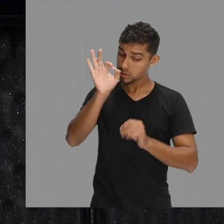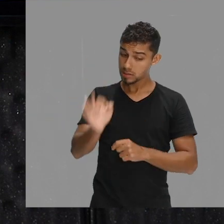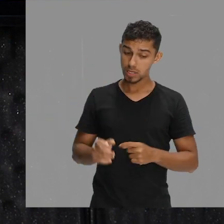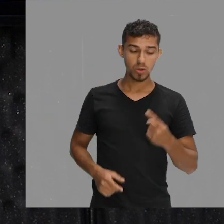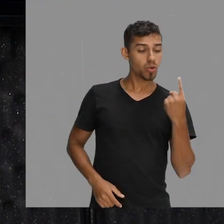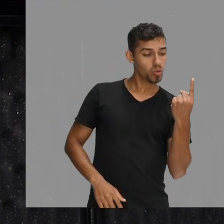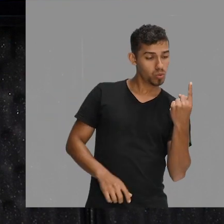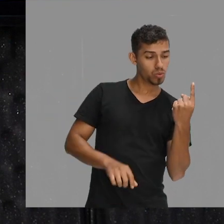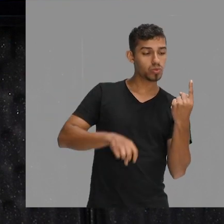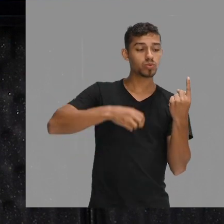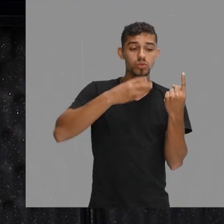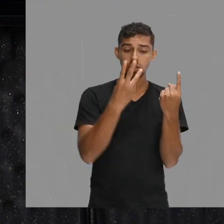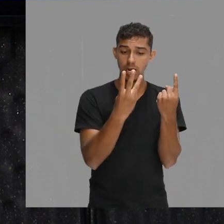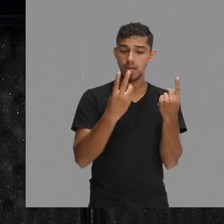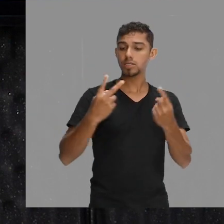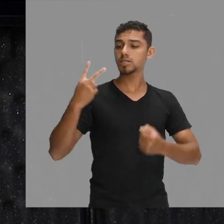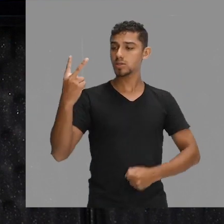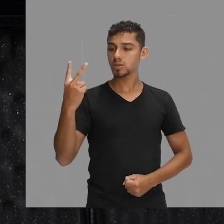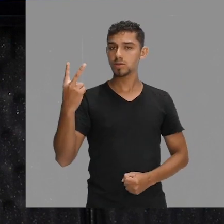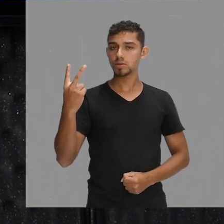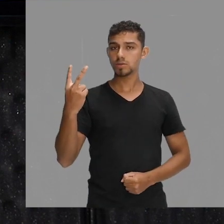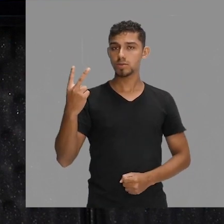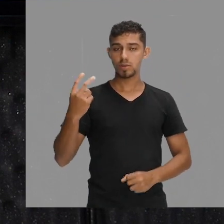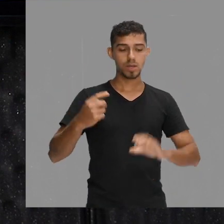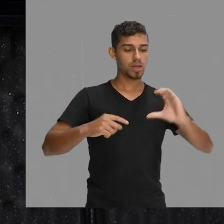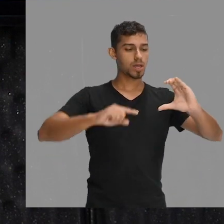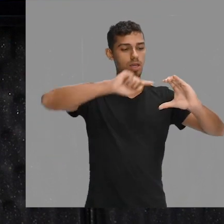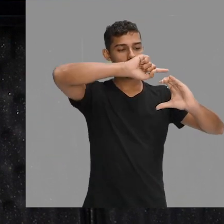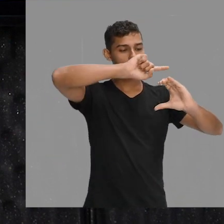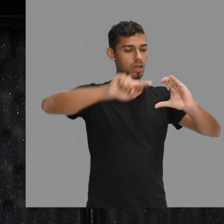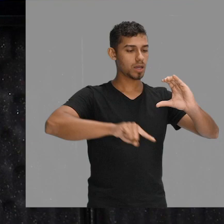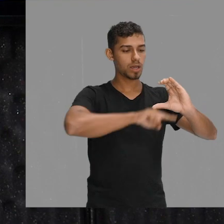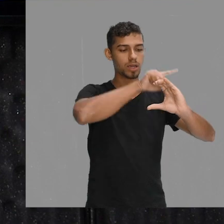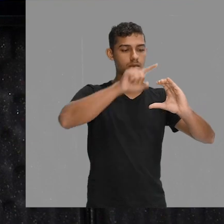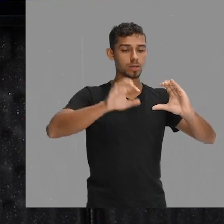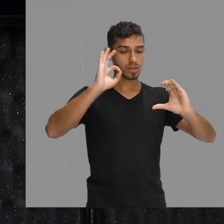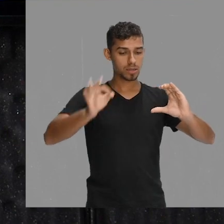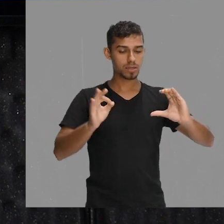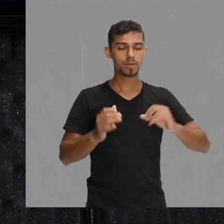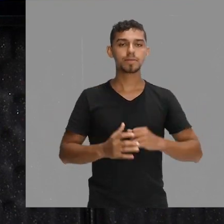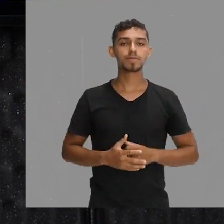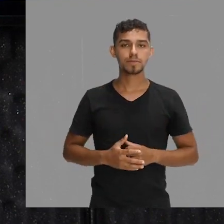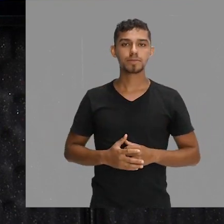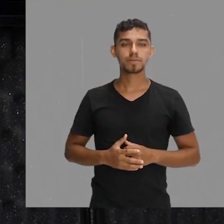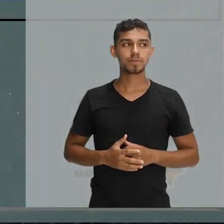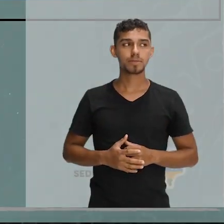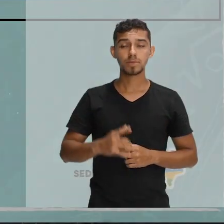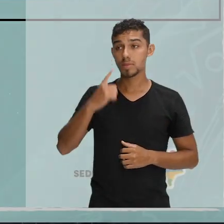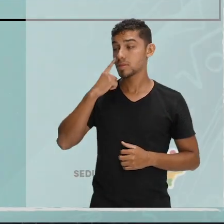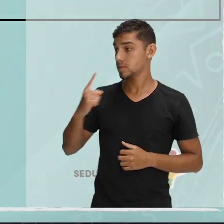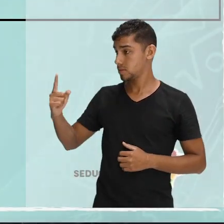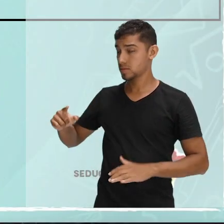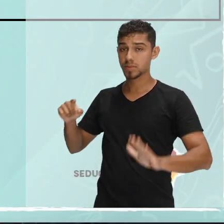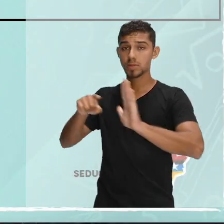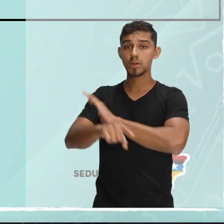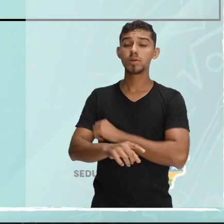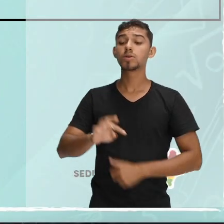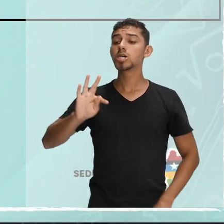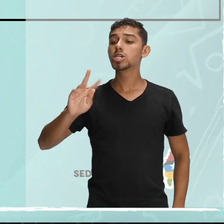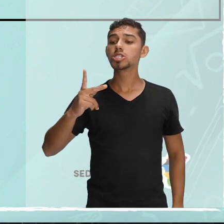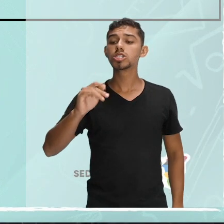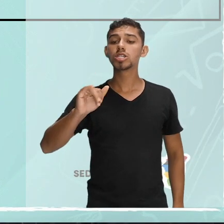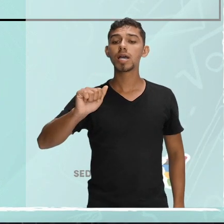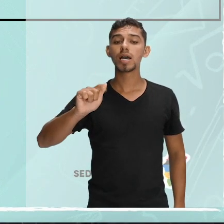é 1, 3 e 2, a letra C. Mais outra questão. Tiago